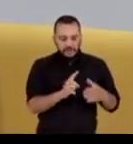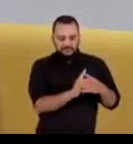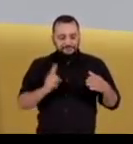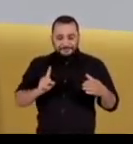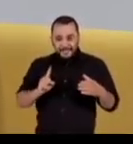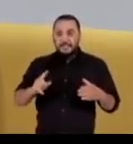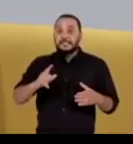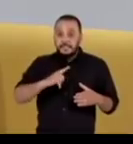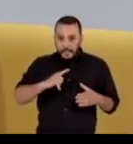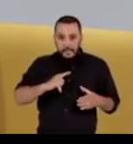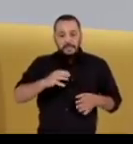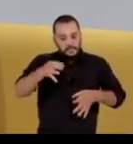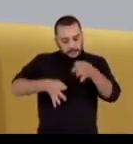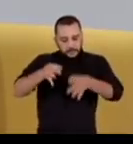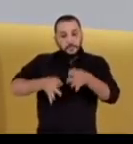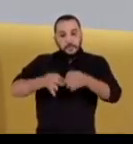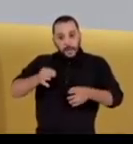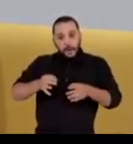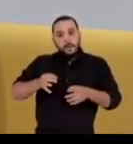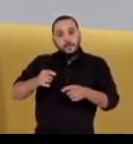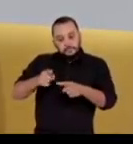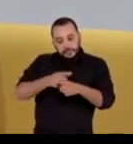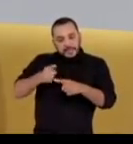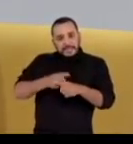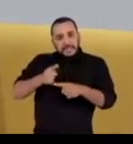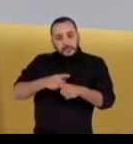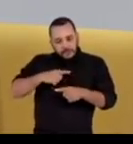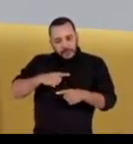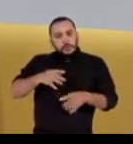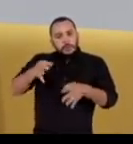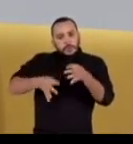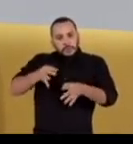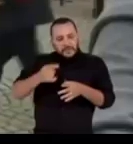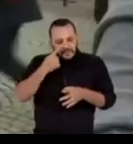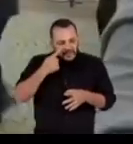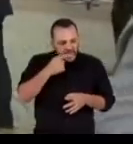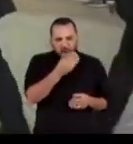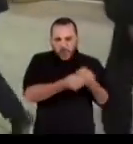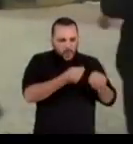3 audiências para decidir a legalidade da suspensão do parlamento.